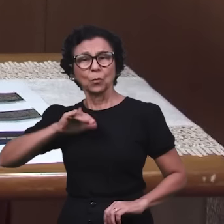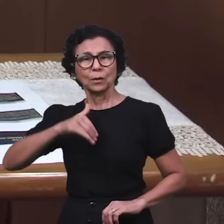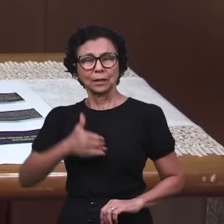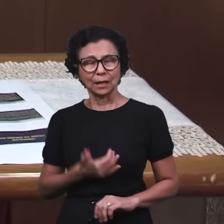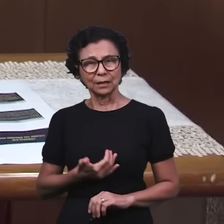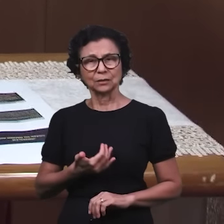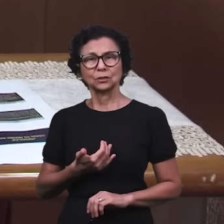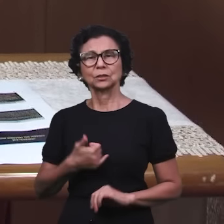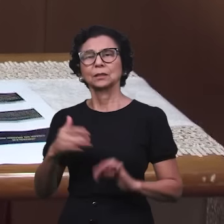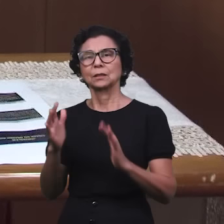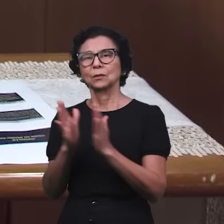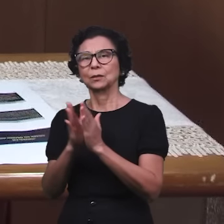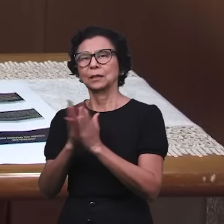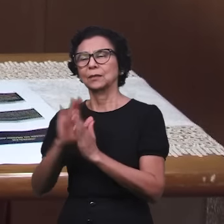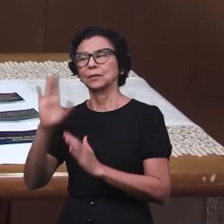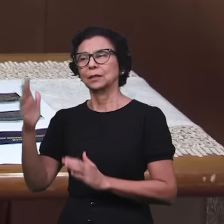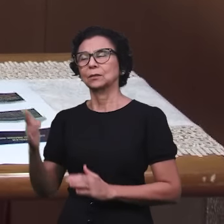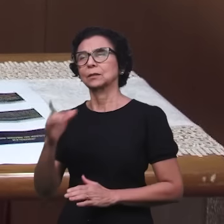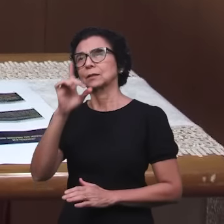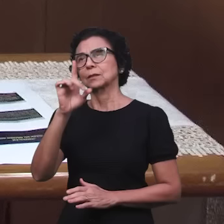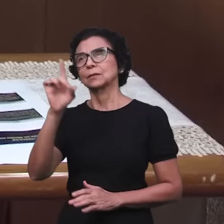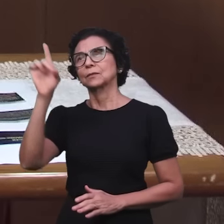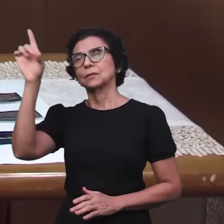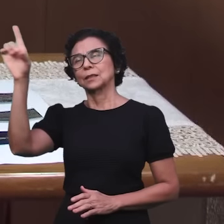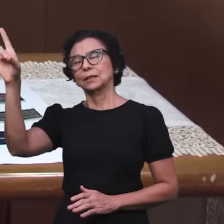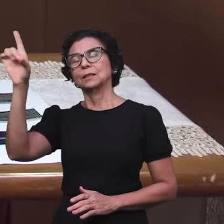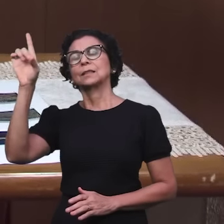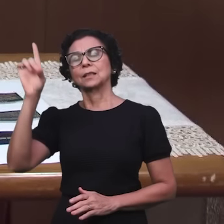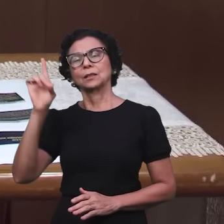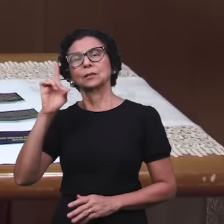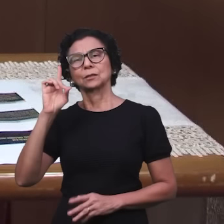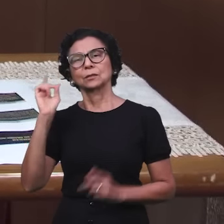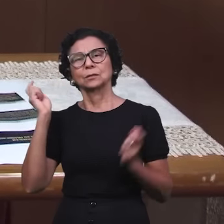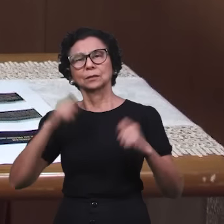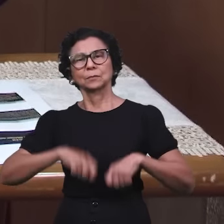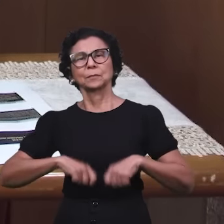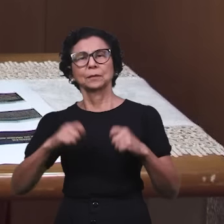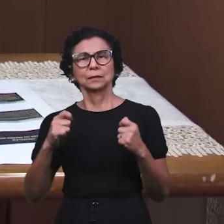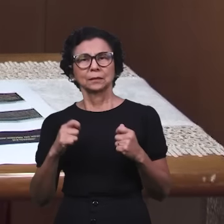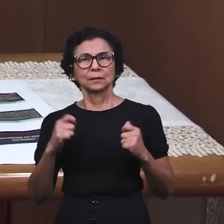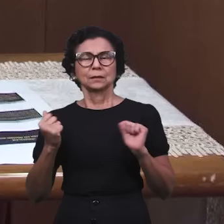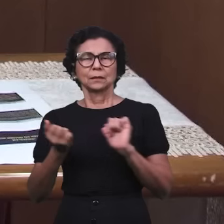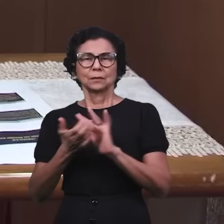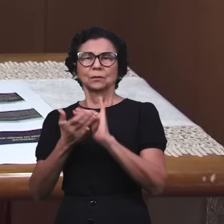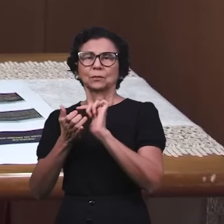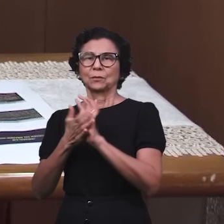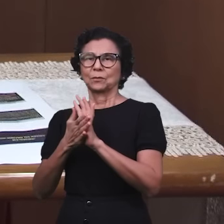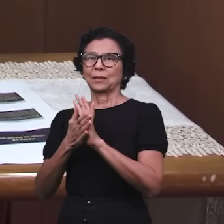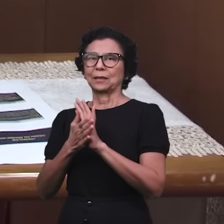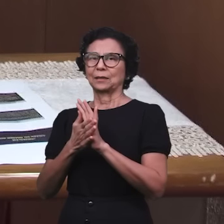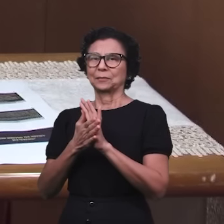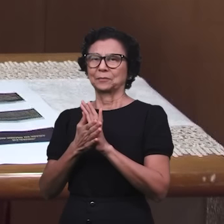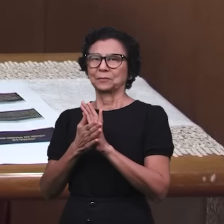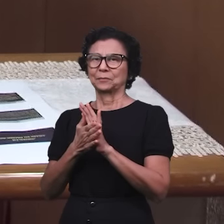completava, porque o Senhor é o nosso Deus que nos dá todas as condições de louvá-lo com